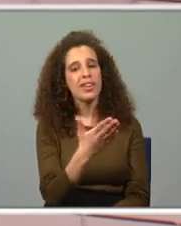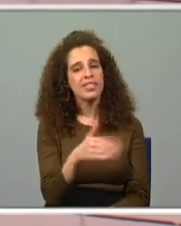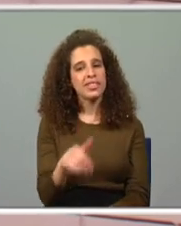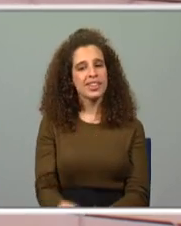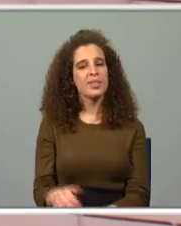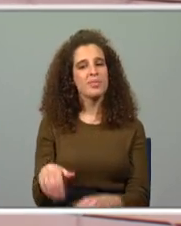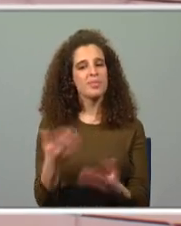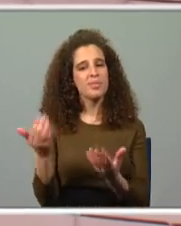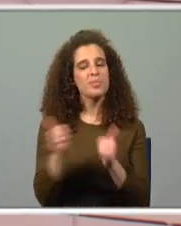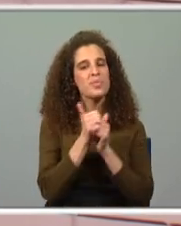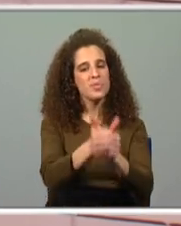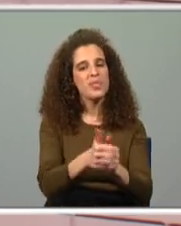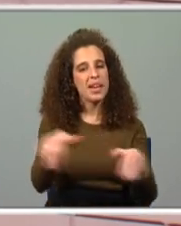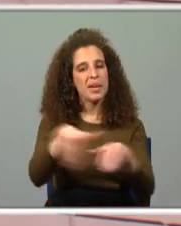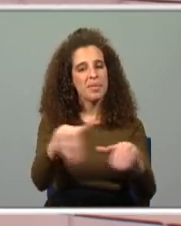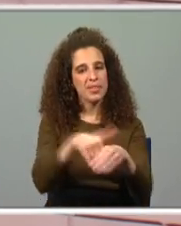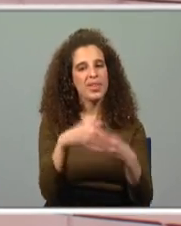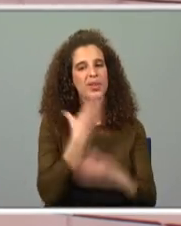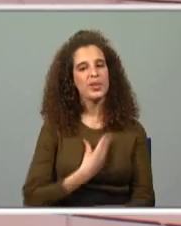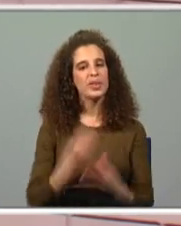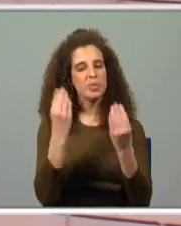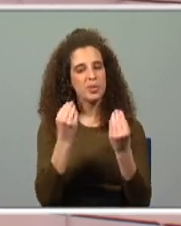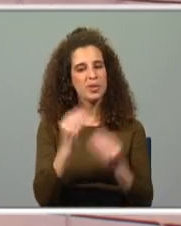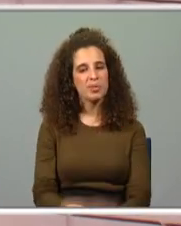tua companhia e pela tua participação. Obrigada eu. Muito.